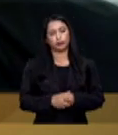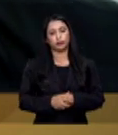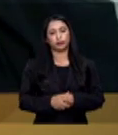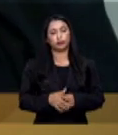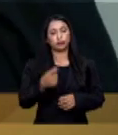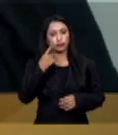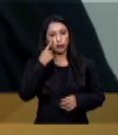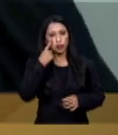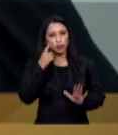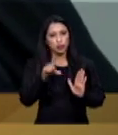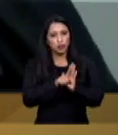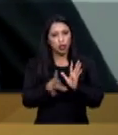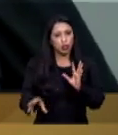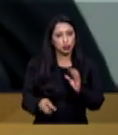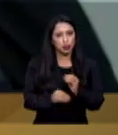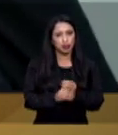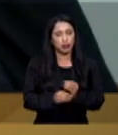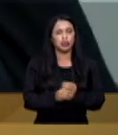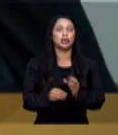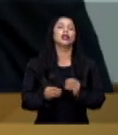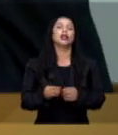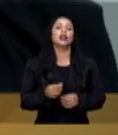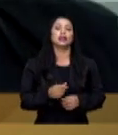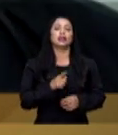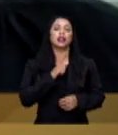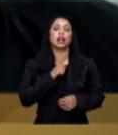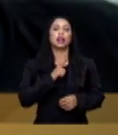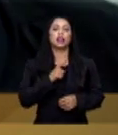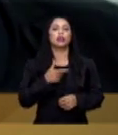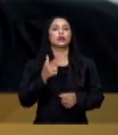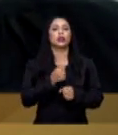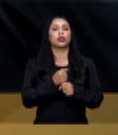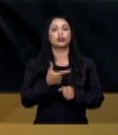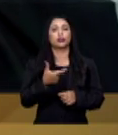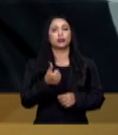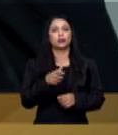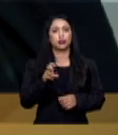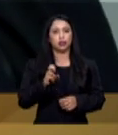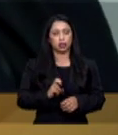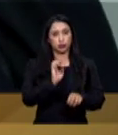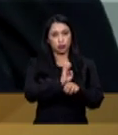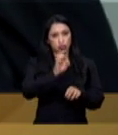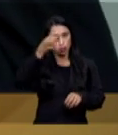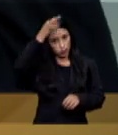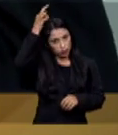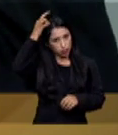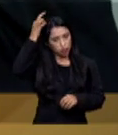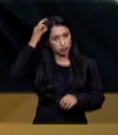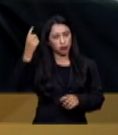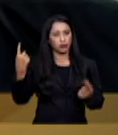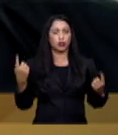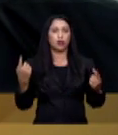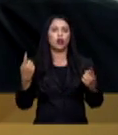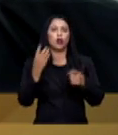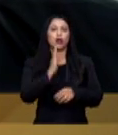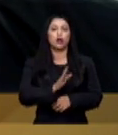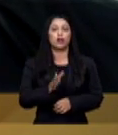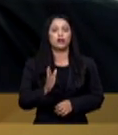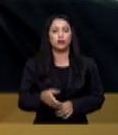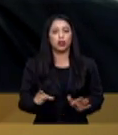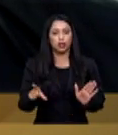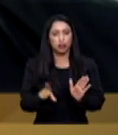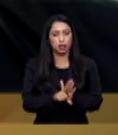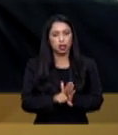Preliminarmente, observo que a lei complementar número 809, de 23 de setembro de 2015, do Estado do Espírito Santo, que teria revogado as leis estaduais objugadas